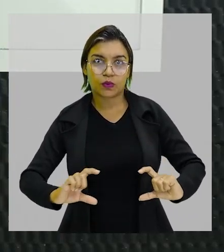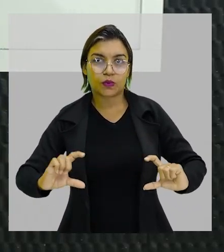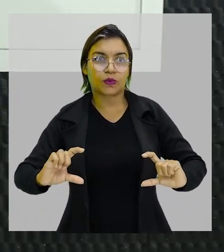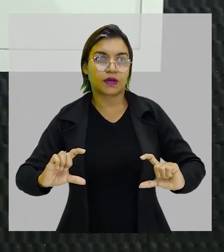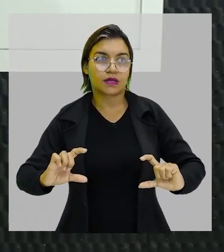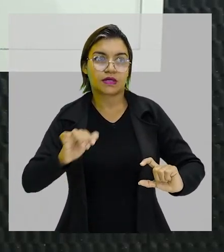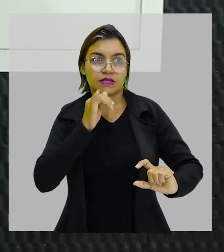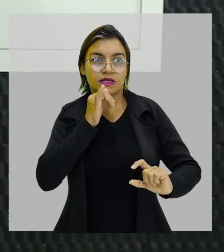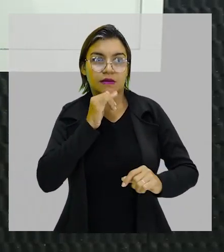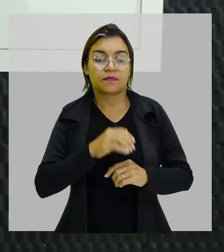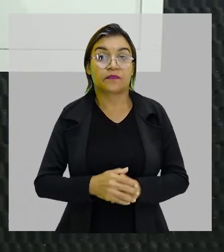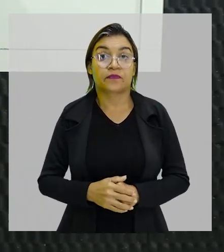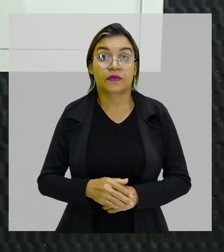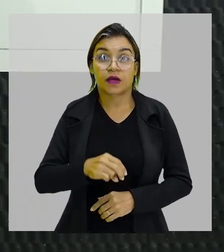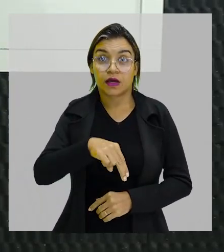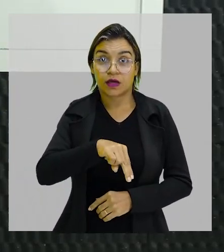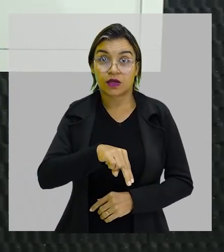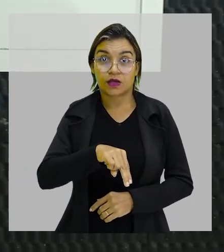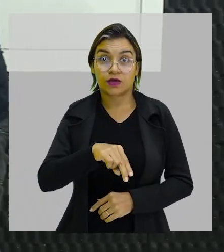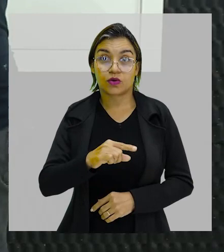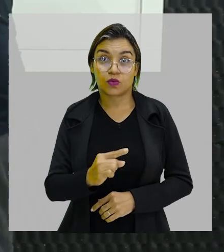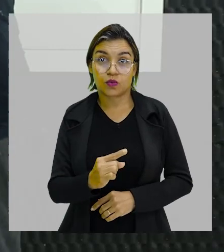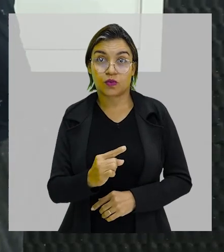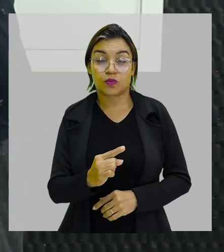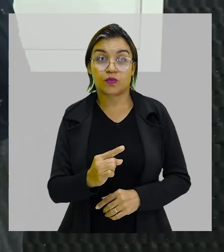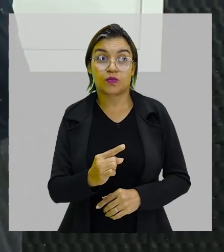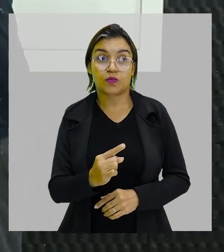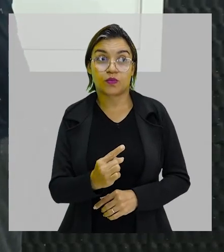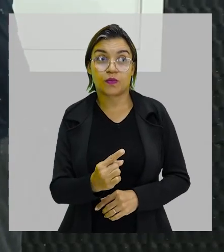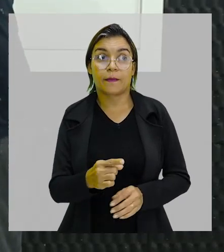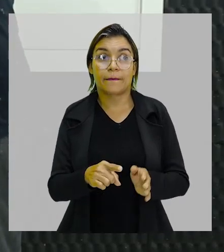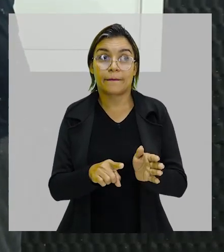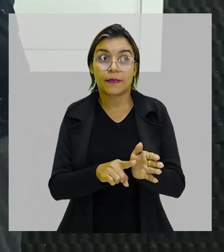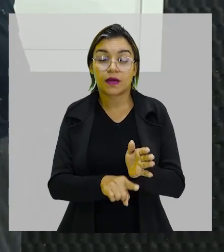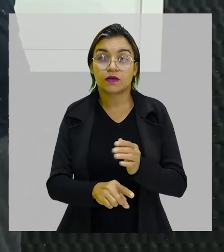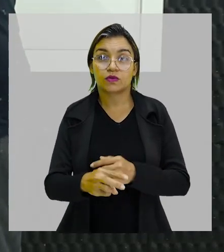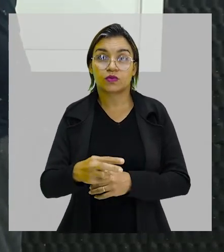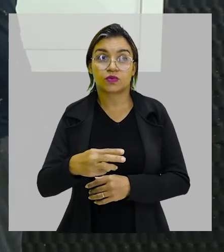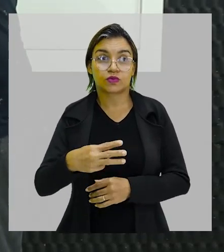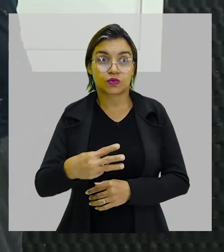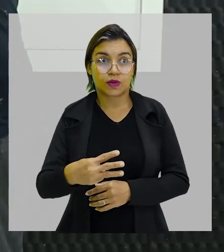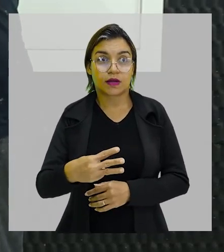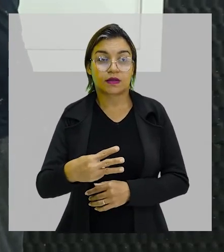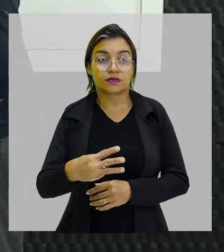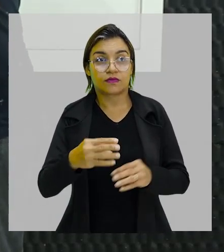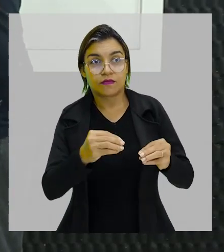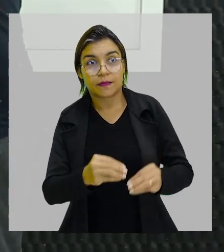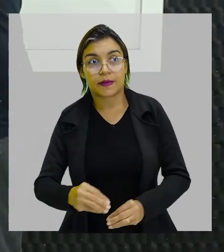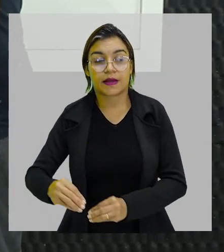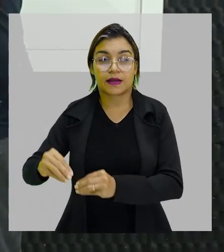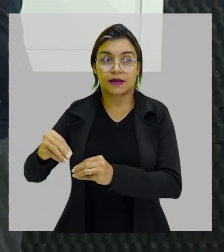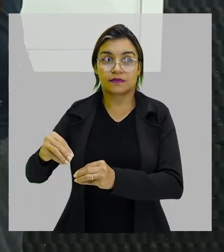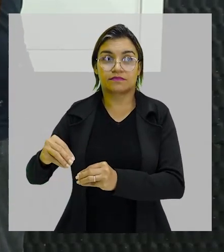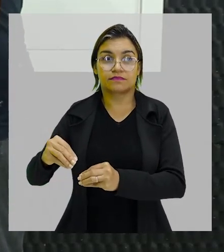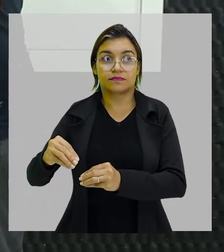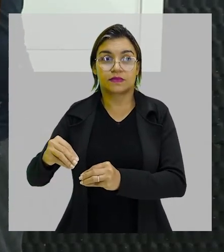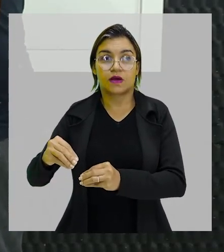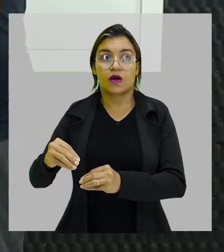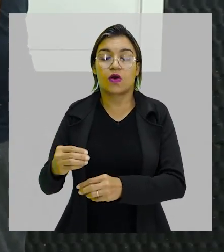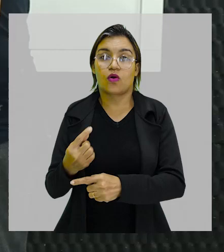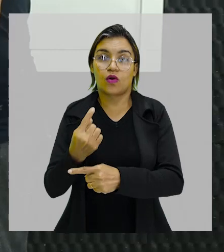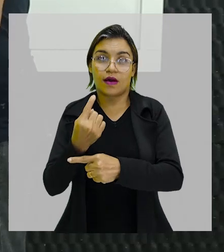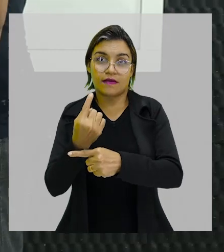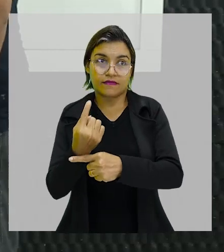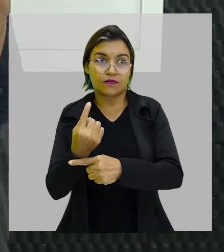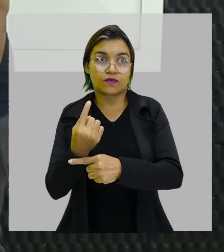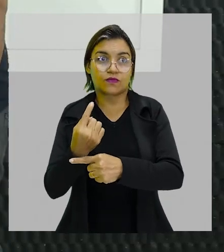sobre ó, N1 menos 4, eu vou passar para o outro lado, né? Então vai ficar ó, N1 menos 4. Isso vai